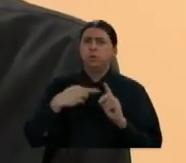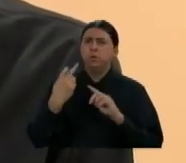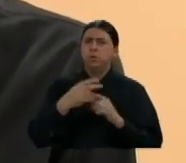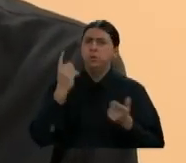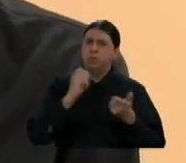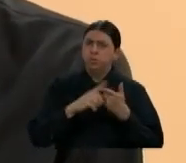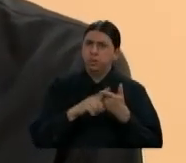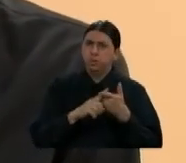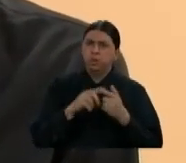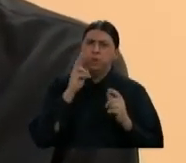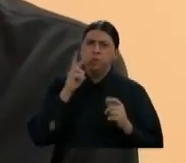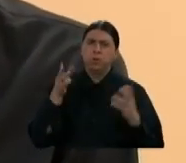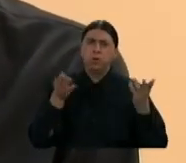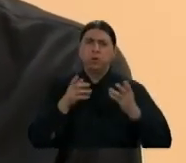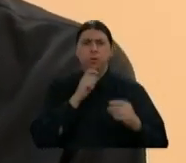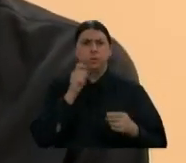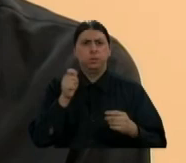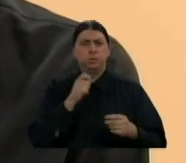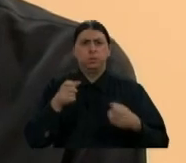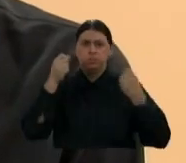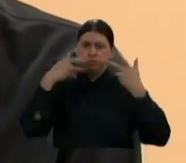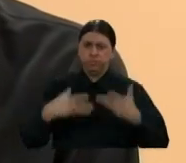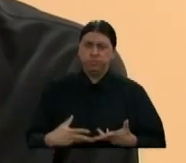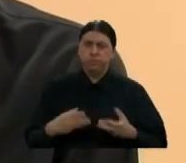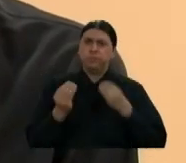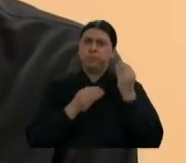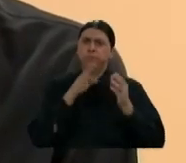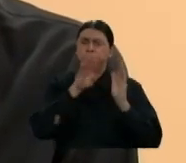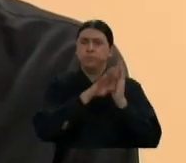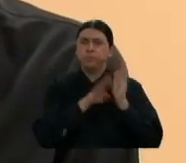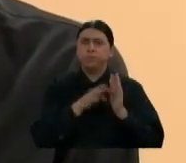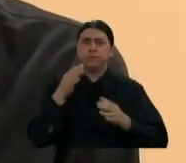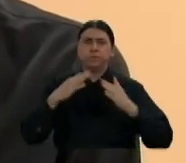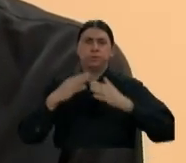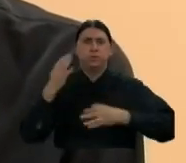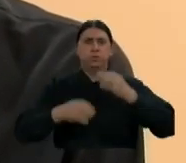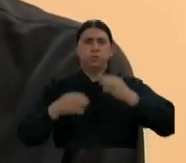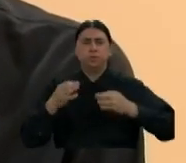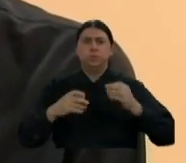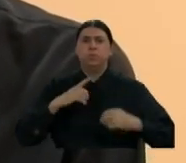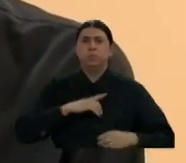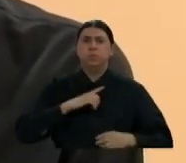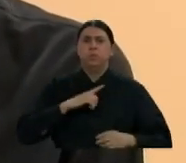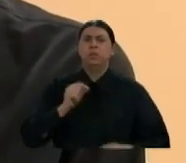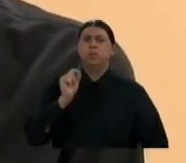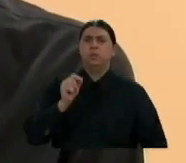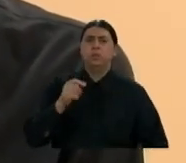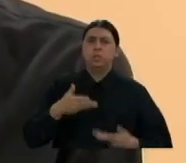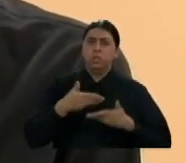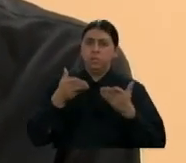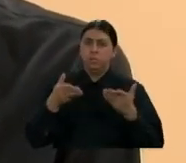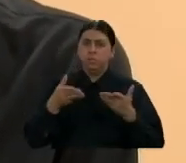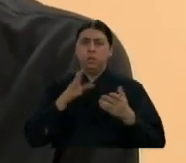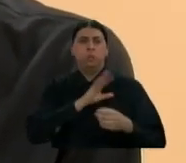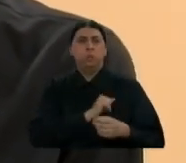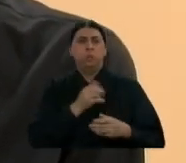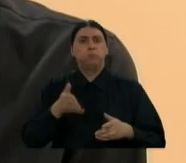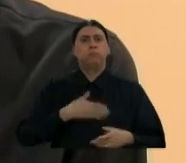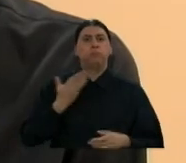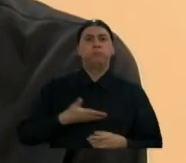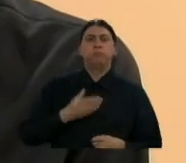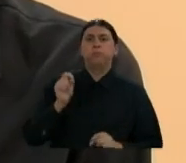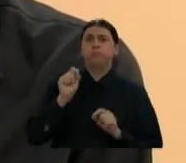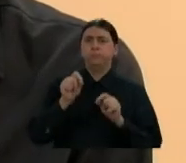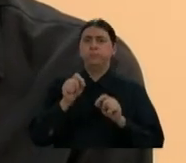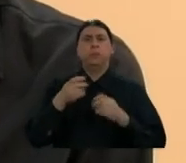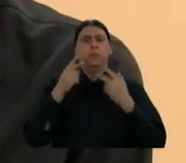essa reportagem contando sobre o programa dos do judiciário sobre deixa o amor te surpreender e então é a gente vê